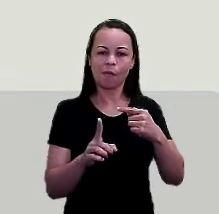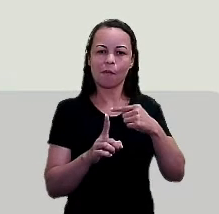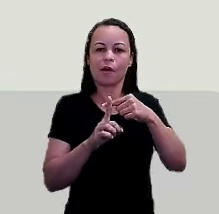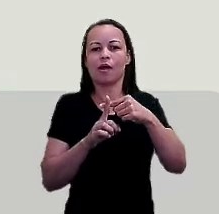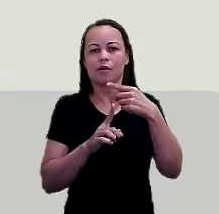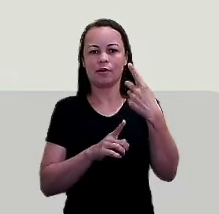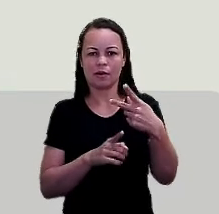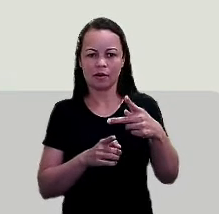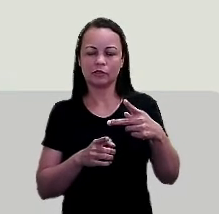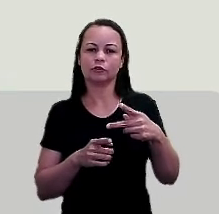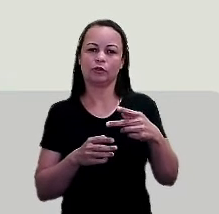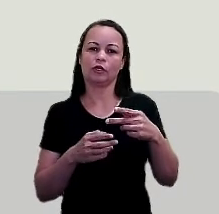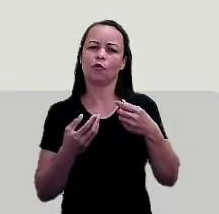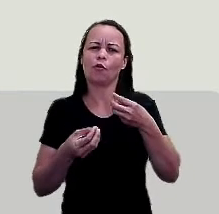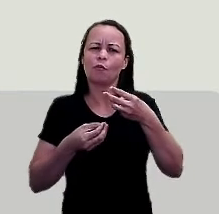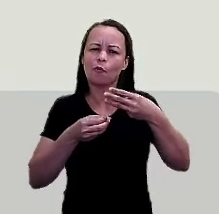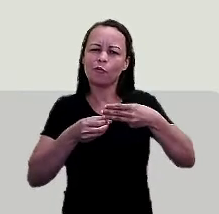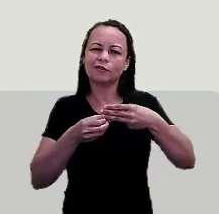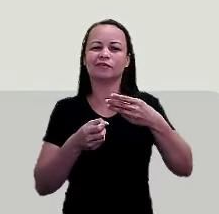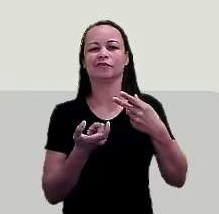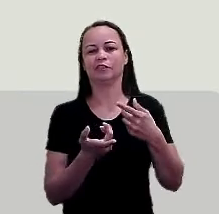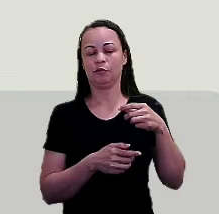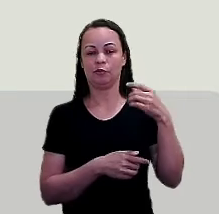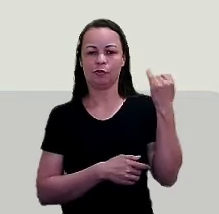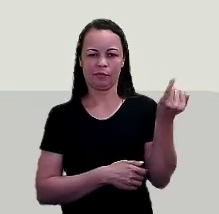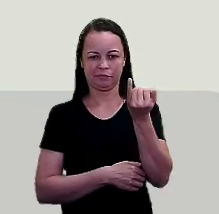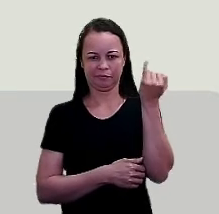é importante.